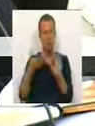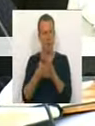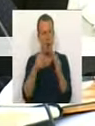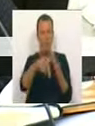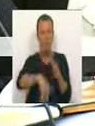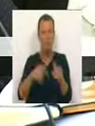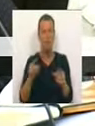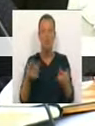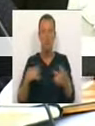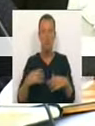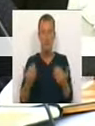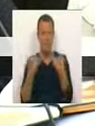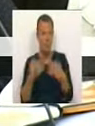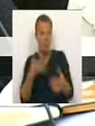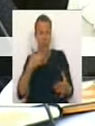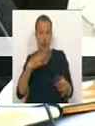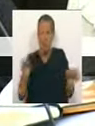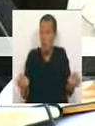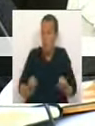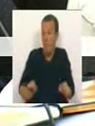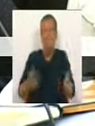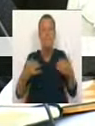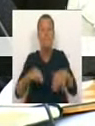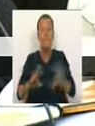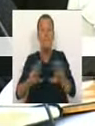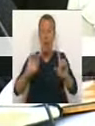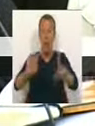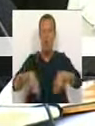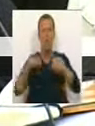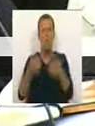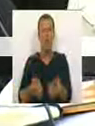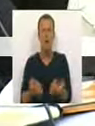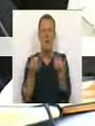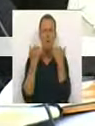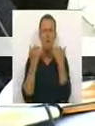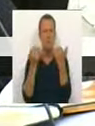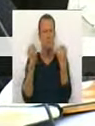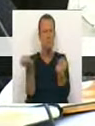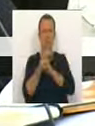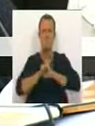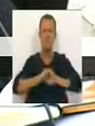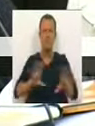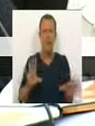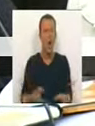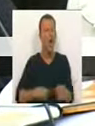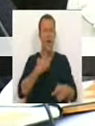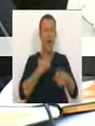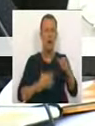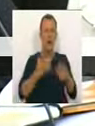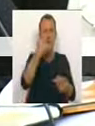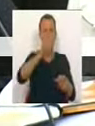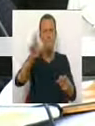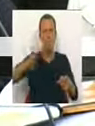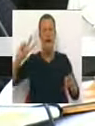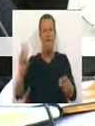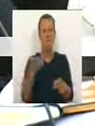não tínhamos dados concretos, no entanto, foi noticiado a constituição de dois arguídos, pelo que